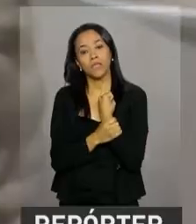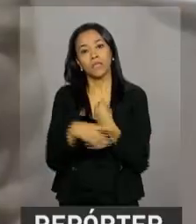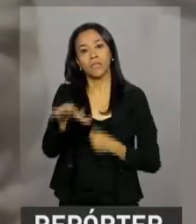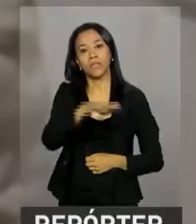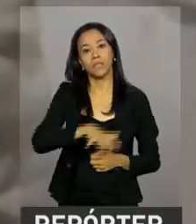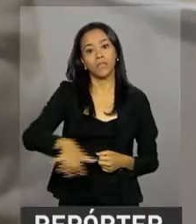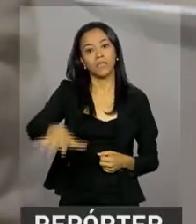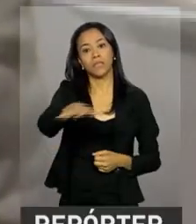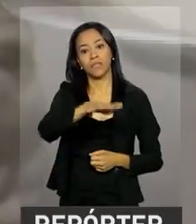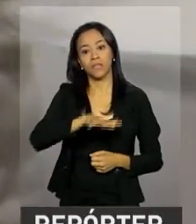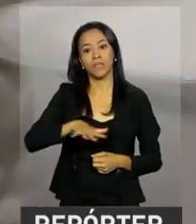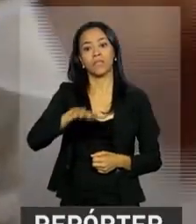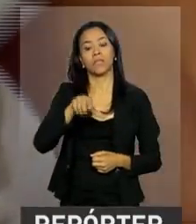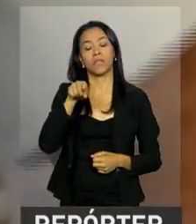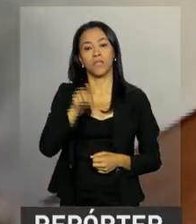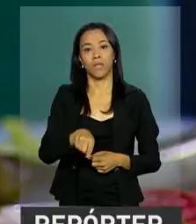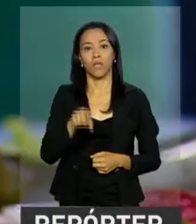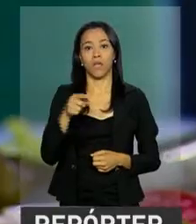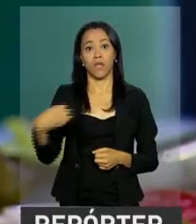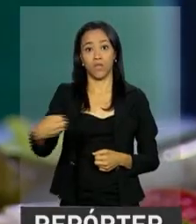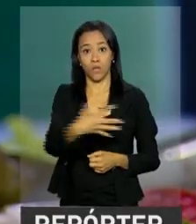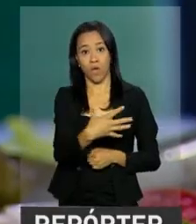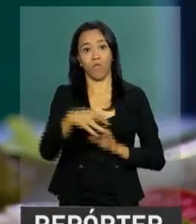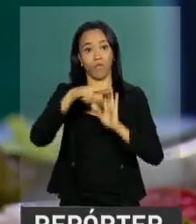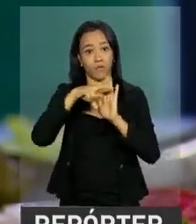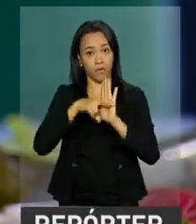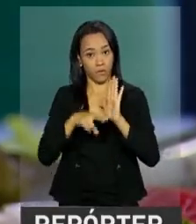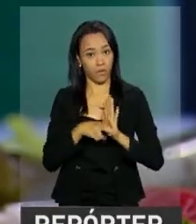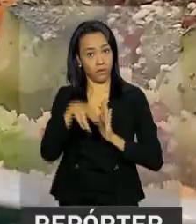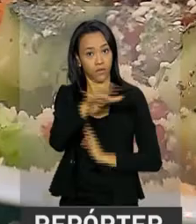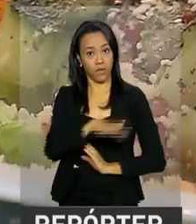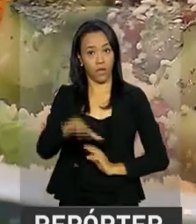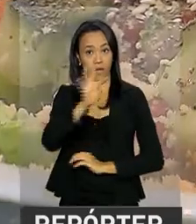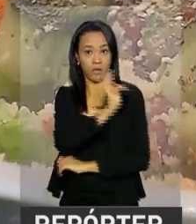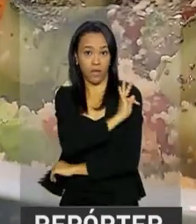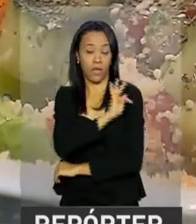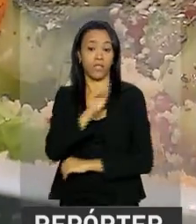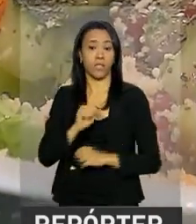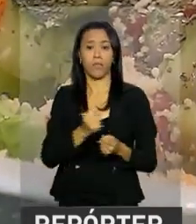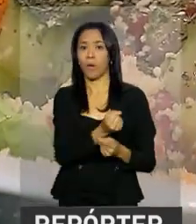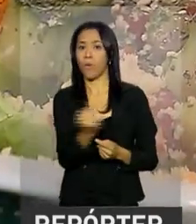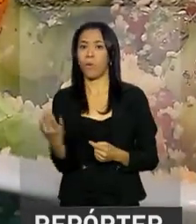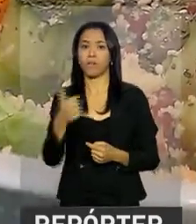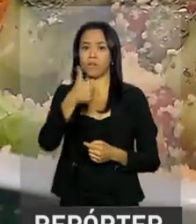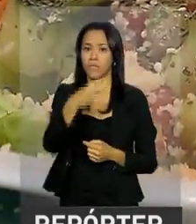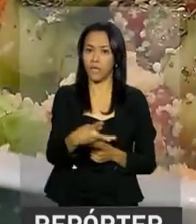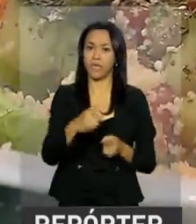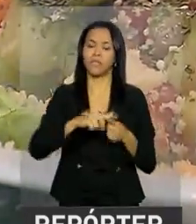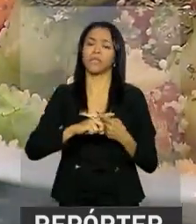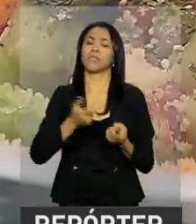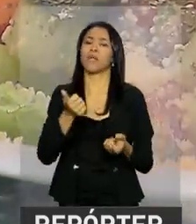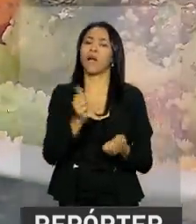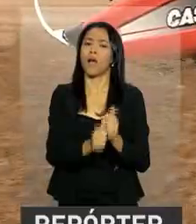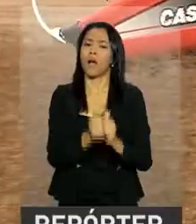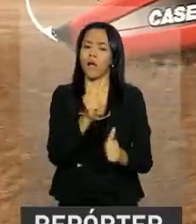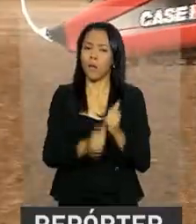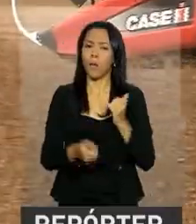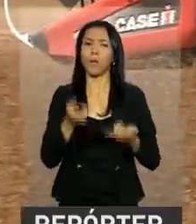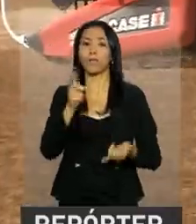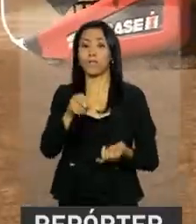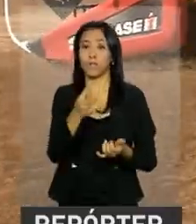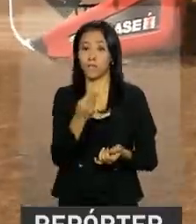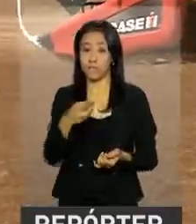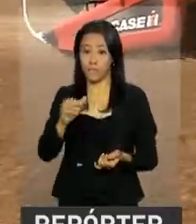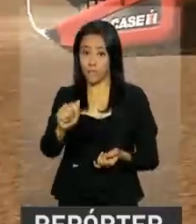consumidor. É o que promete o governo com as novas normas técnicas para mais 13 produtos, como arroz, trigo, feijão e amendoim.